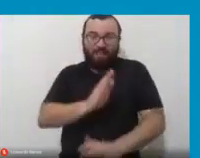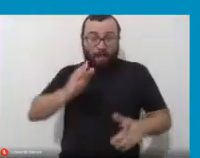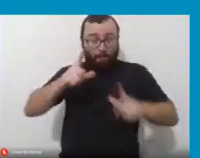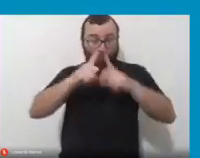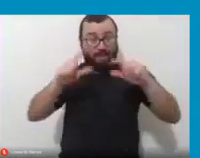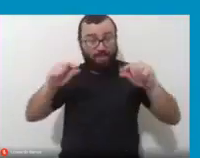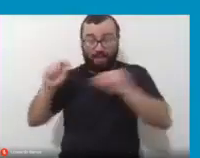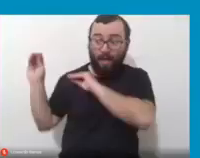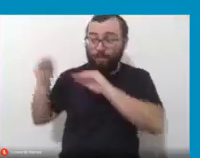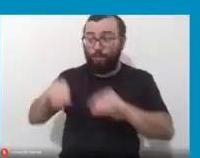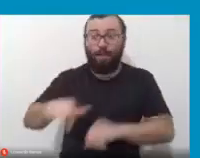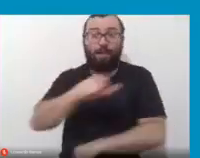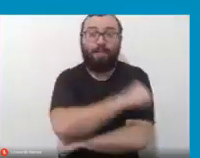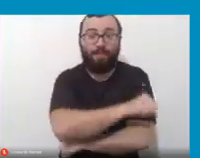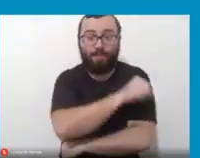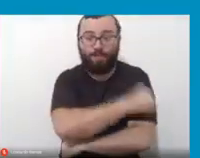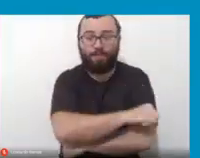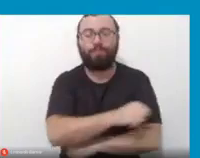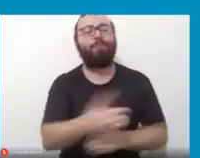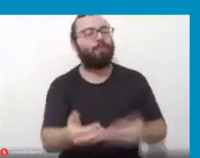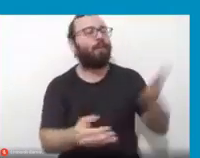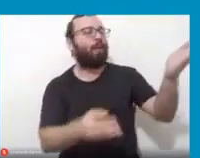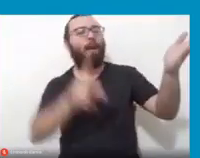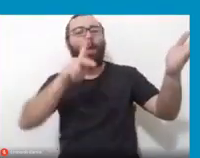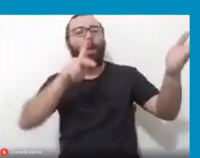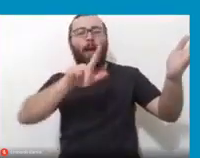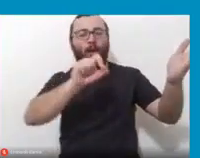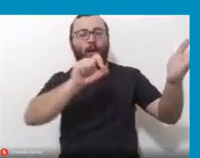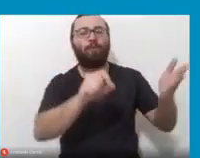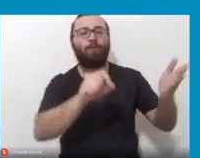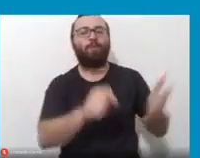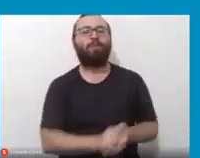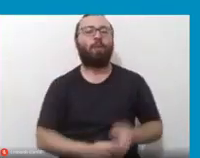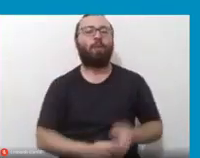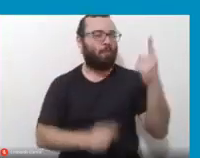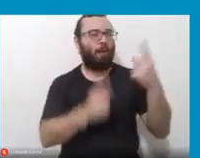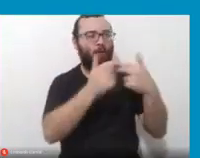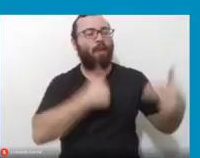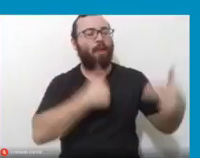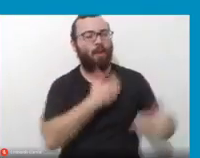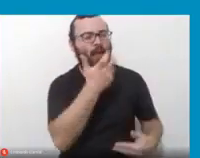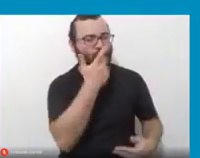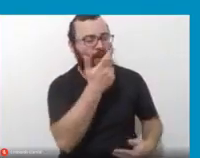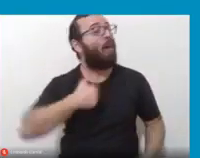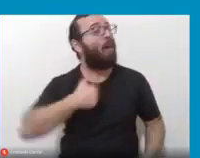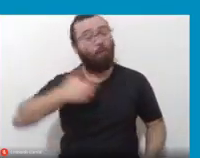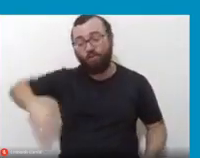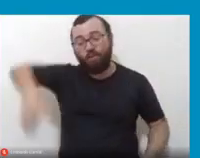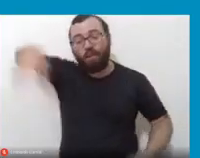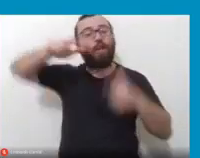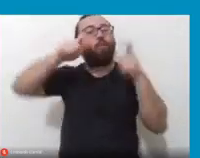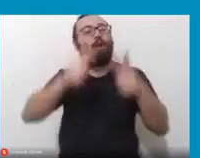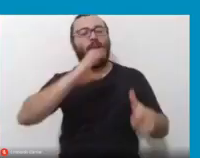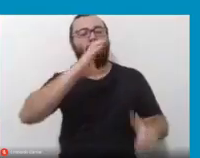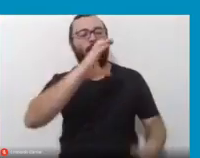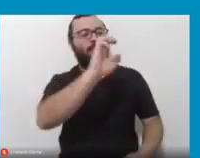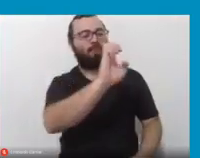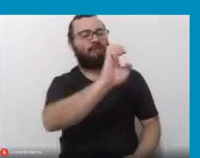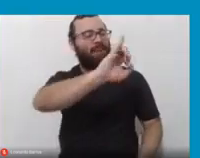eu que vim de Brasília, e aí, Paulo, algo que eu quero pontuar muito bem, eu cresci em Ceilândia, eu me sinto muito próxima, e sempre falo,